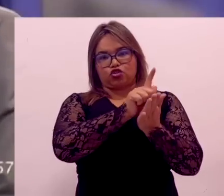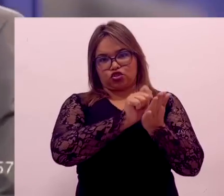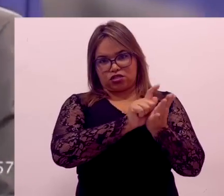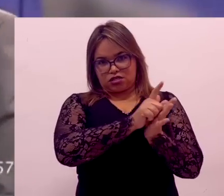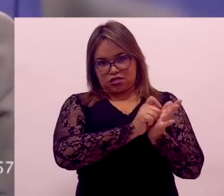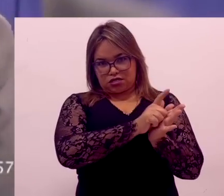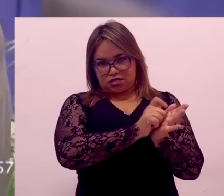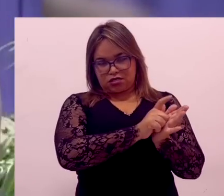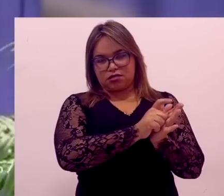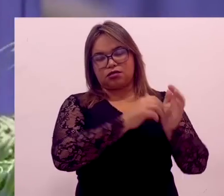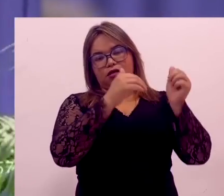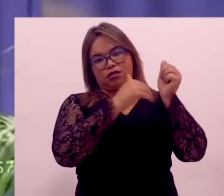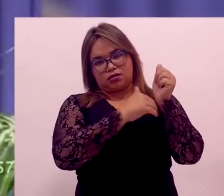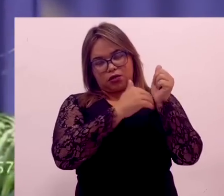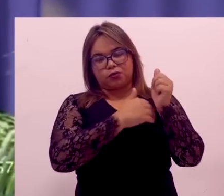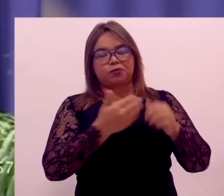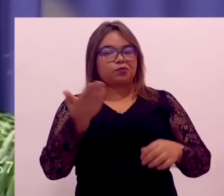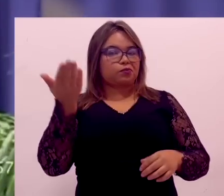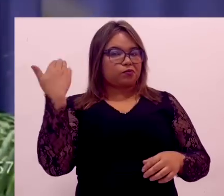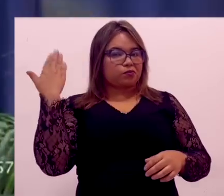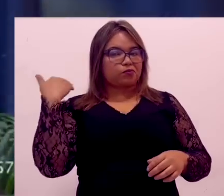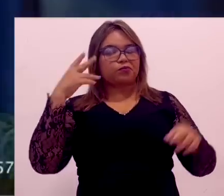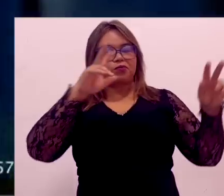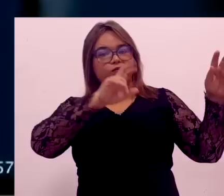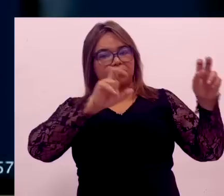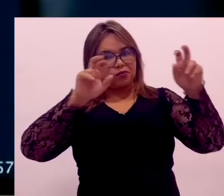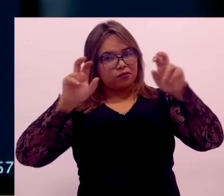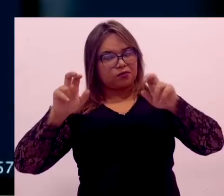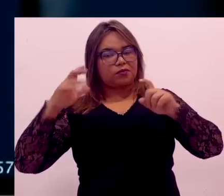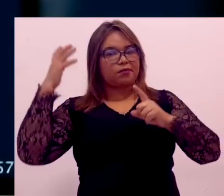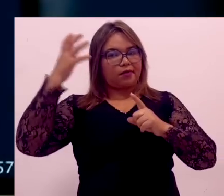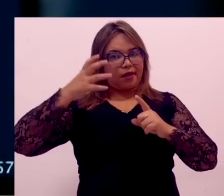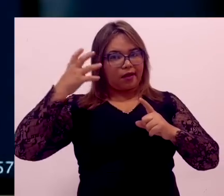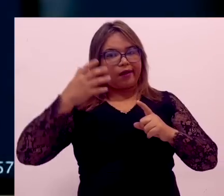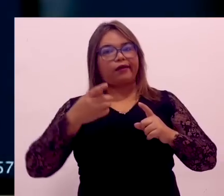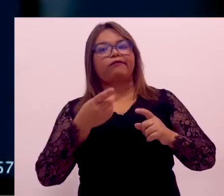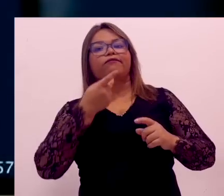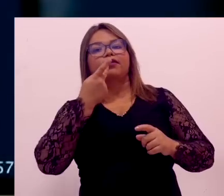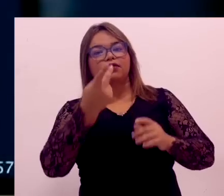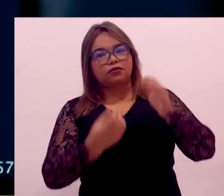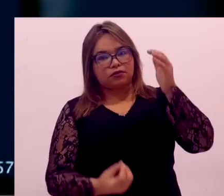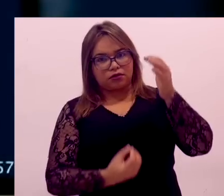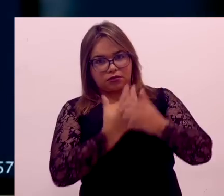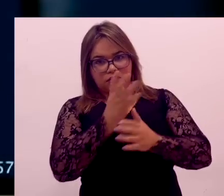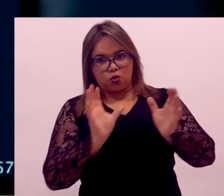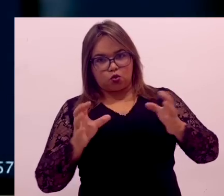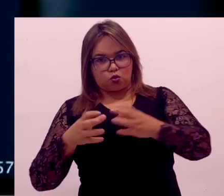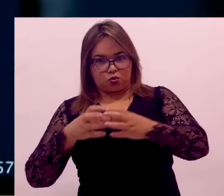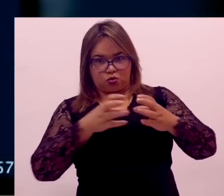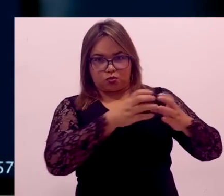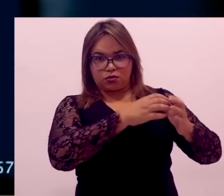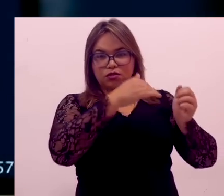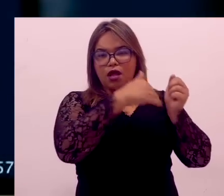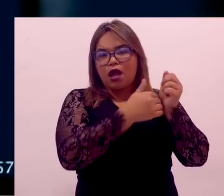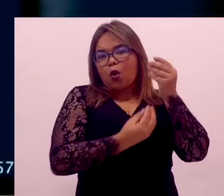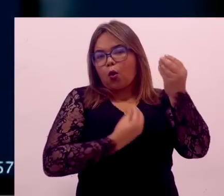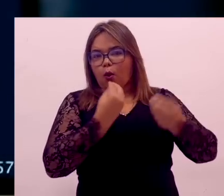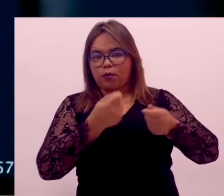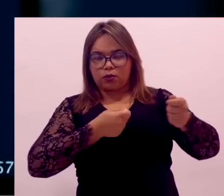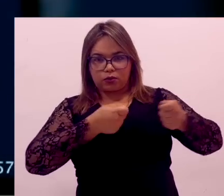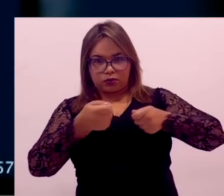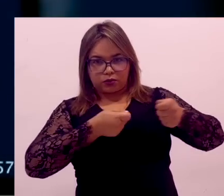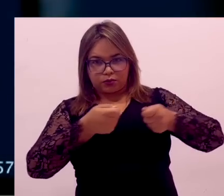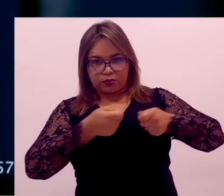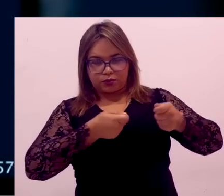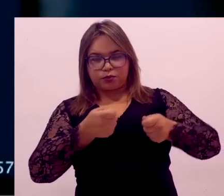secretas. Nas palestras anteriores, nós falamos sobre a origem das sociedades secretas e como elas são